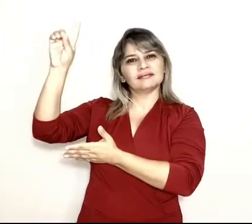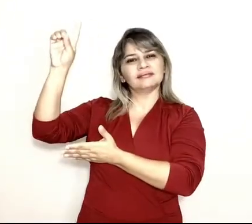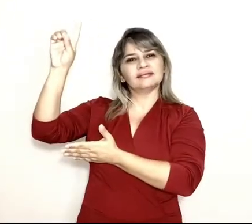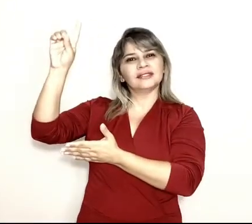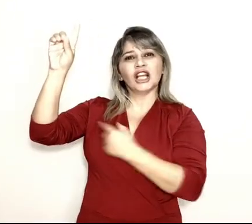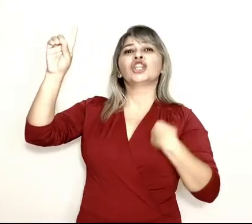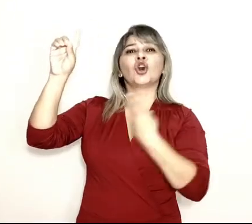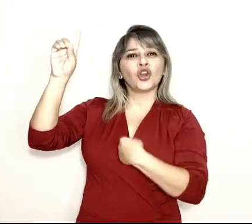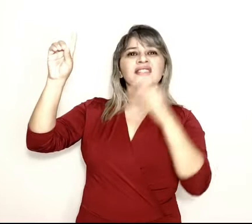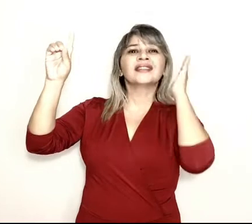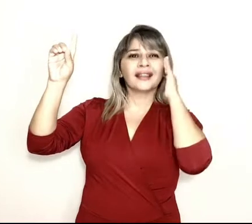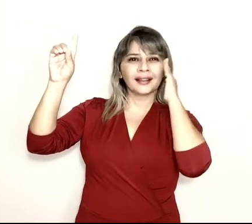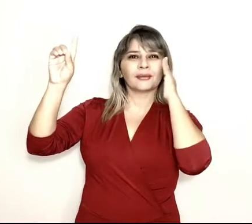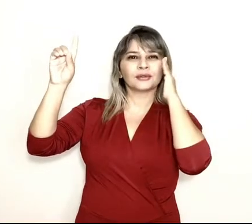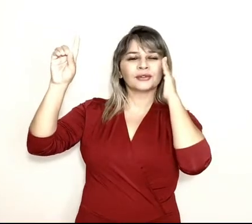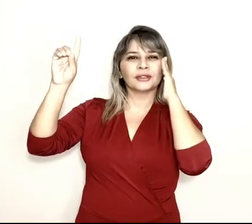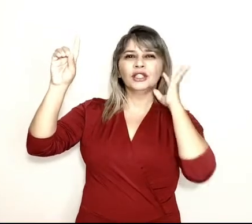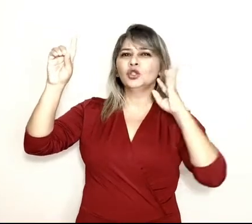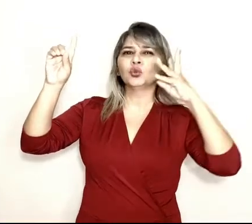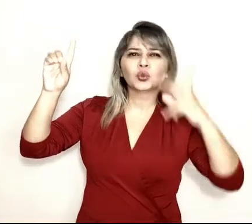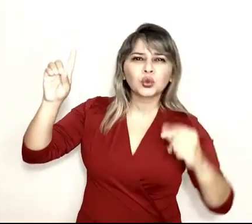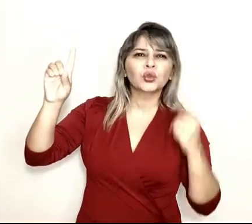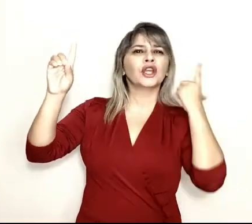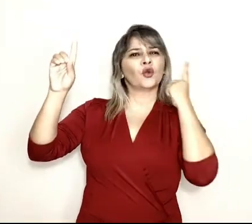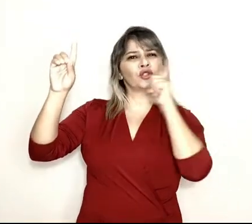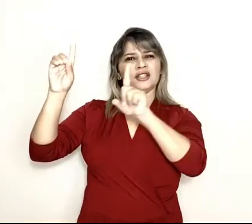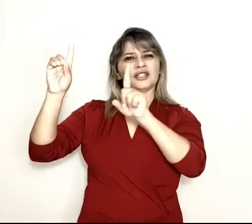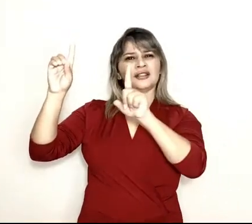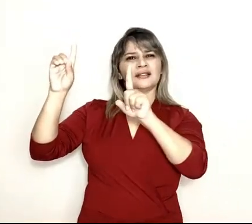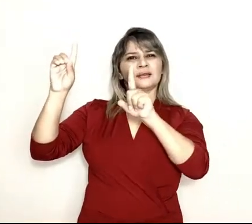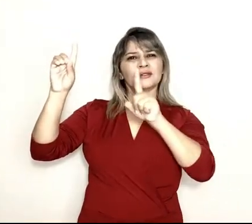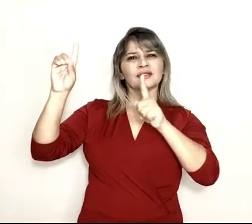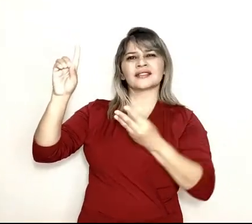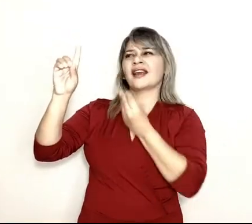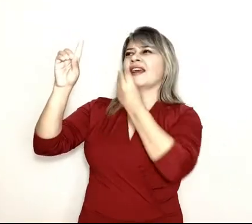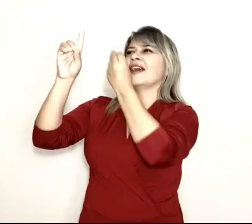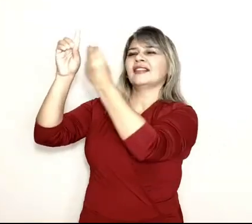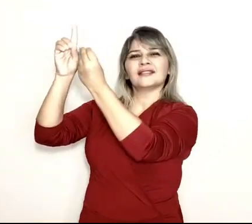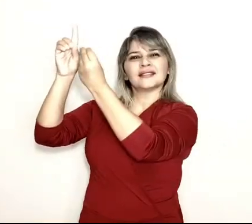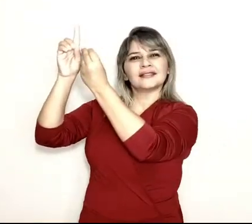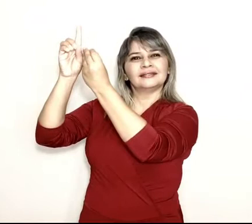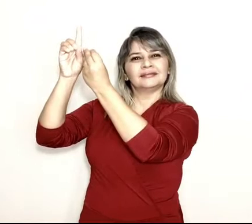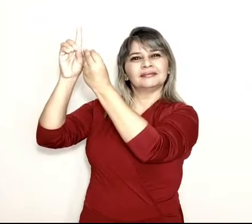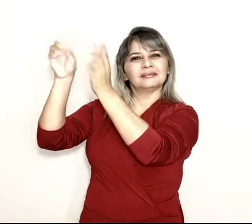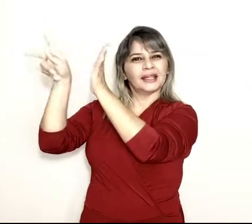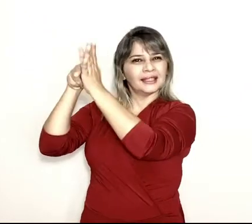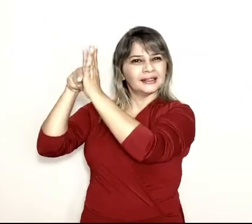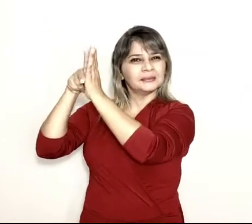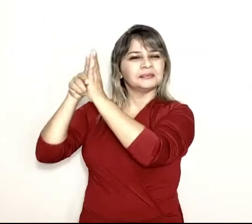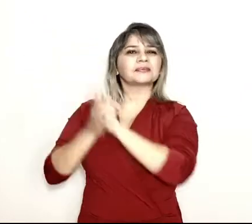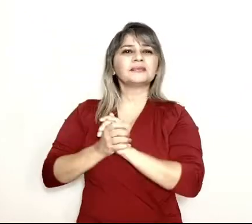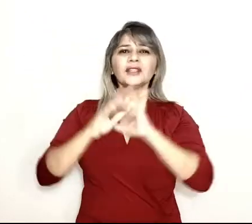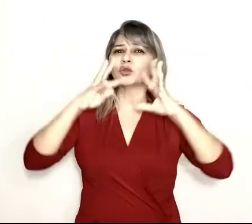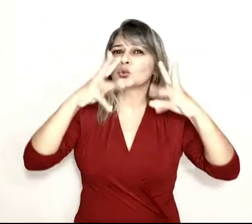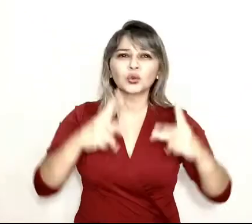nós conquistamos, na verdade não é nosso, é de Deus. E sem a bênção dele sobre as